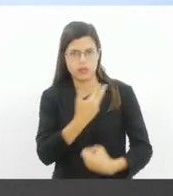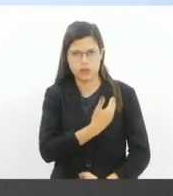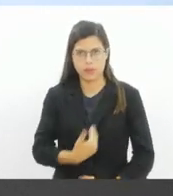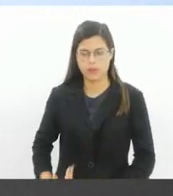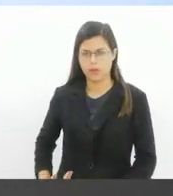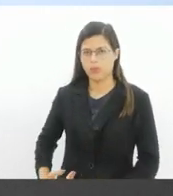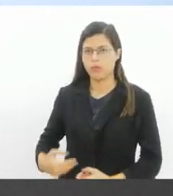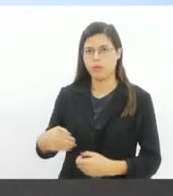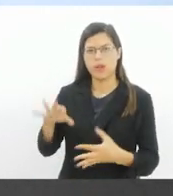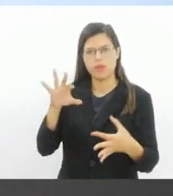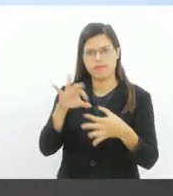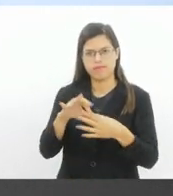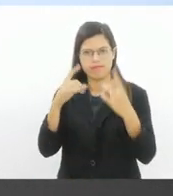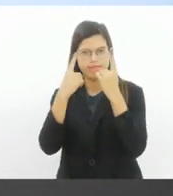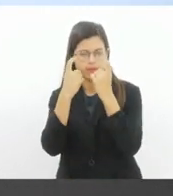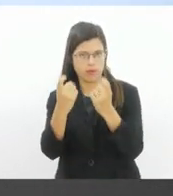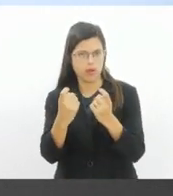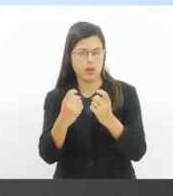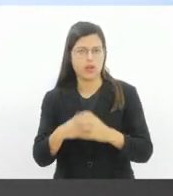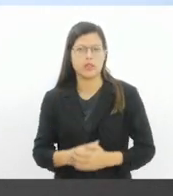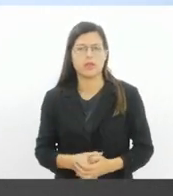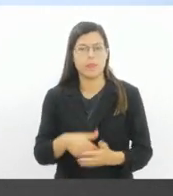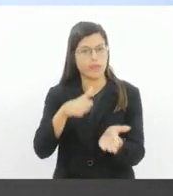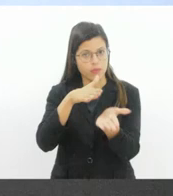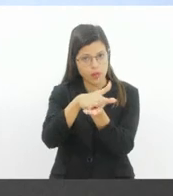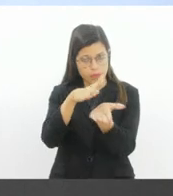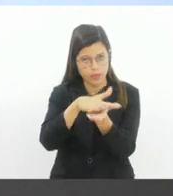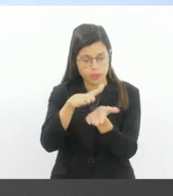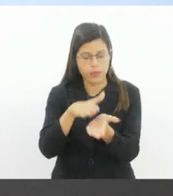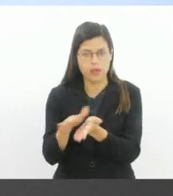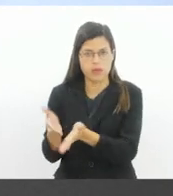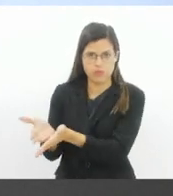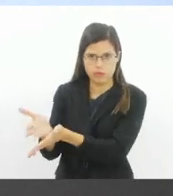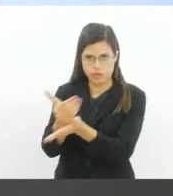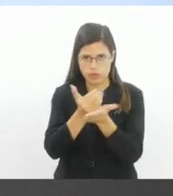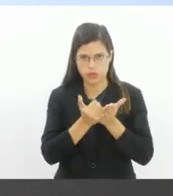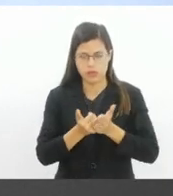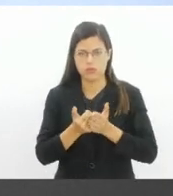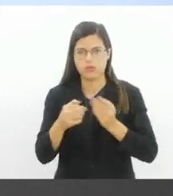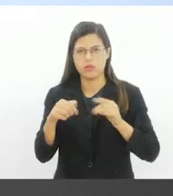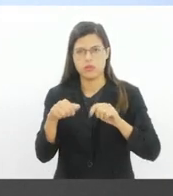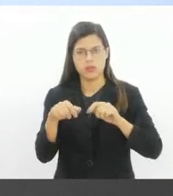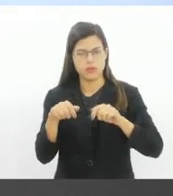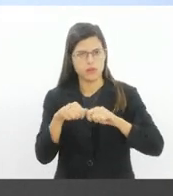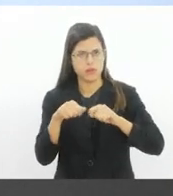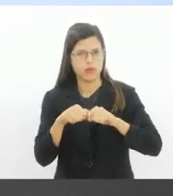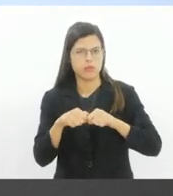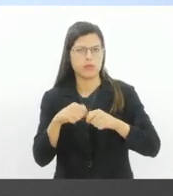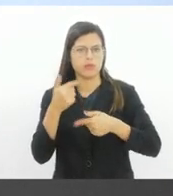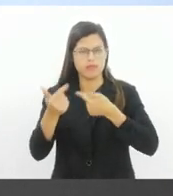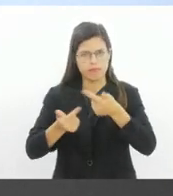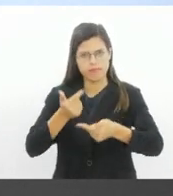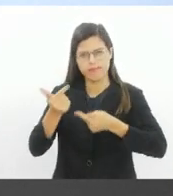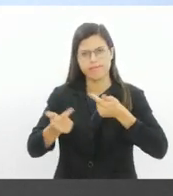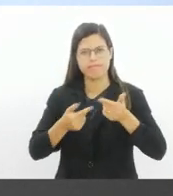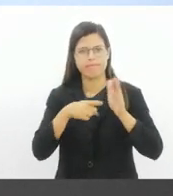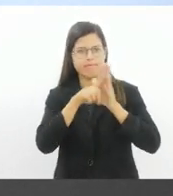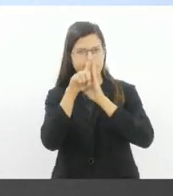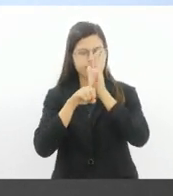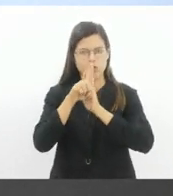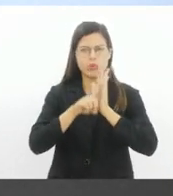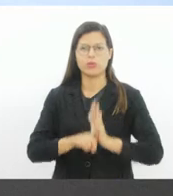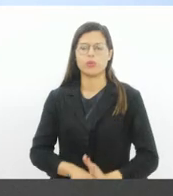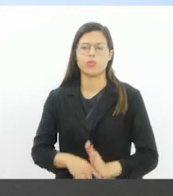à violência. Além da publicação dos dados, nós temos também realizado uma série de trabalhos, de estudos e